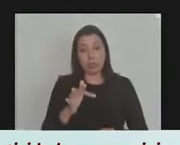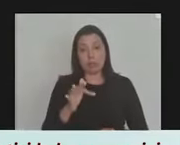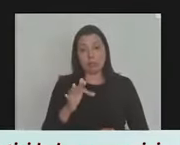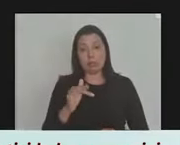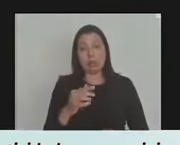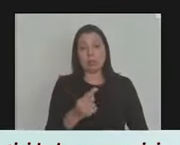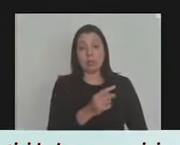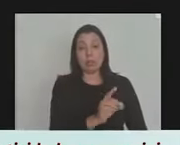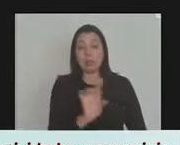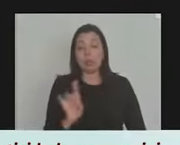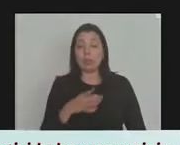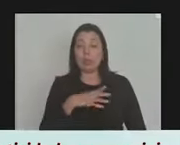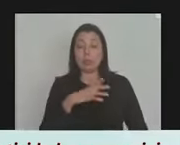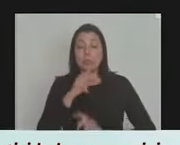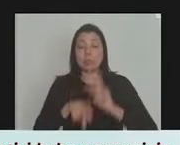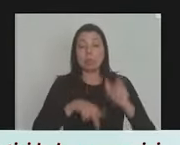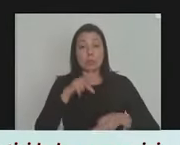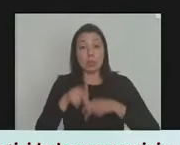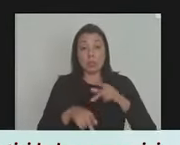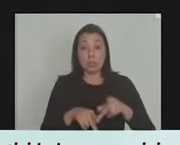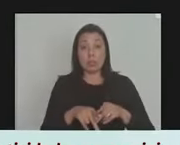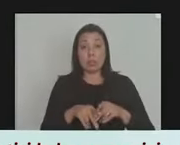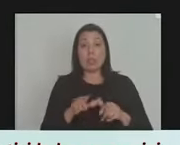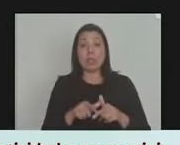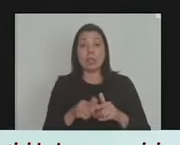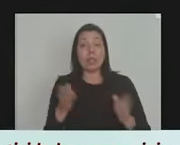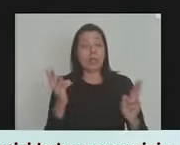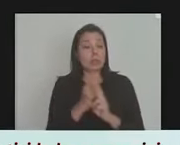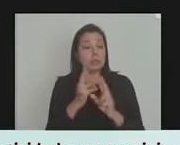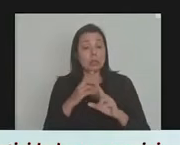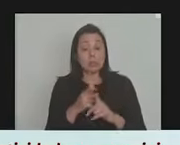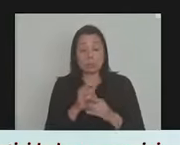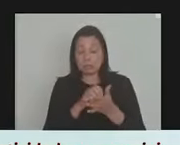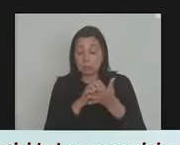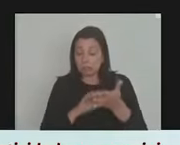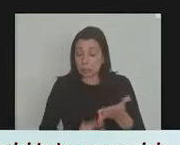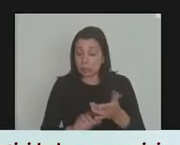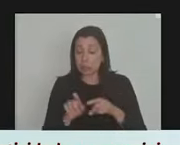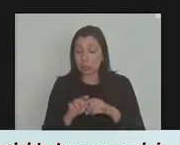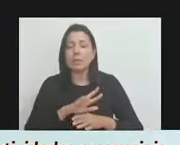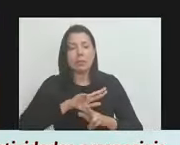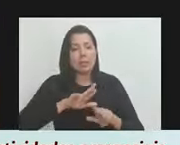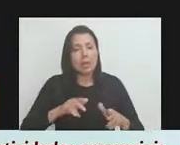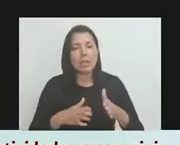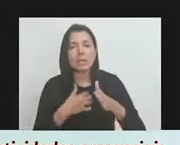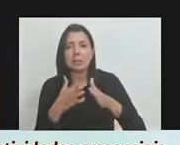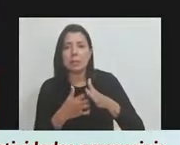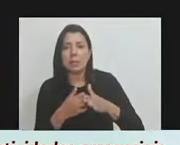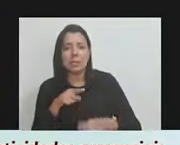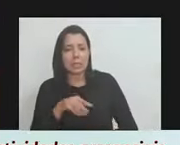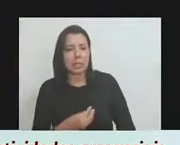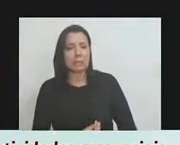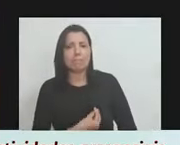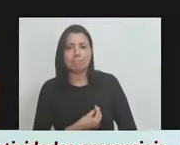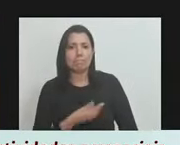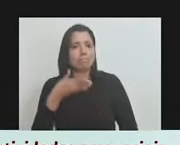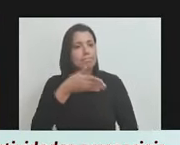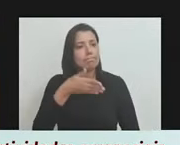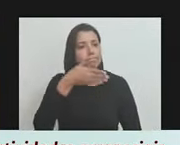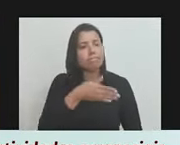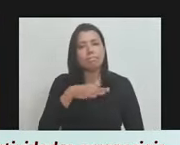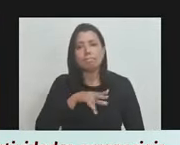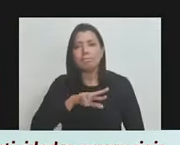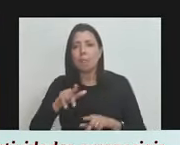da nossa população, envolvendo todas as atividades que estão direta ou indiretamente relacionadas. E todas as entidades fazendo um papel